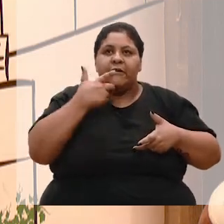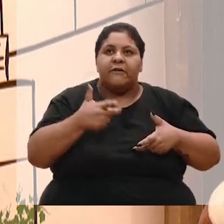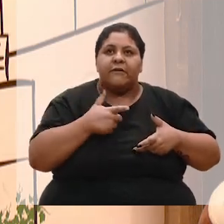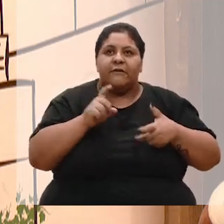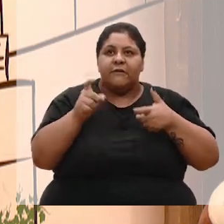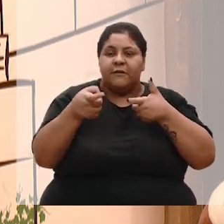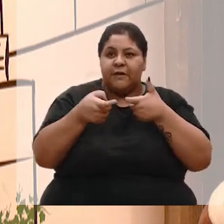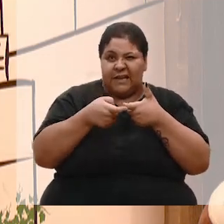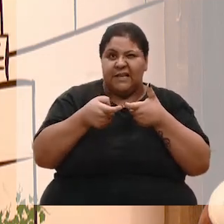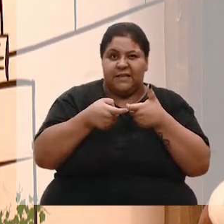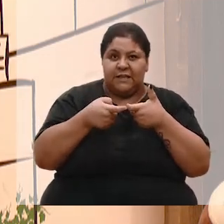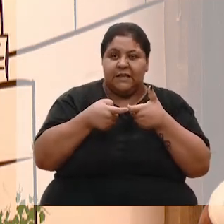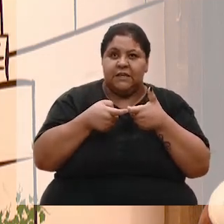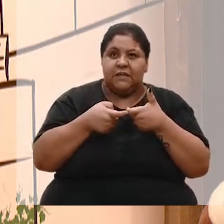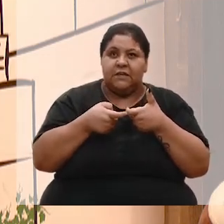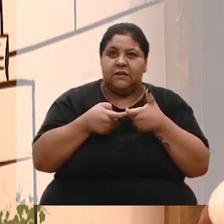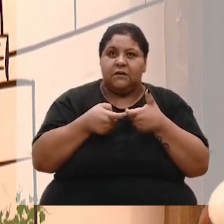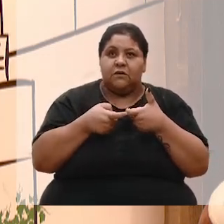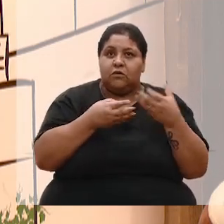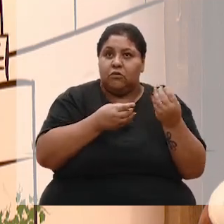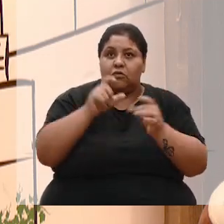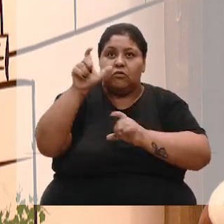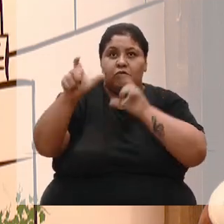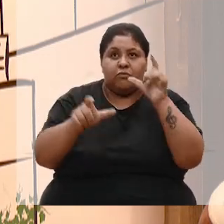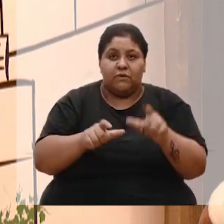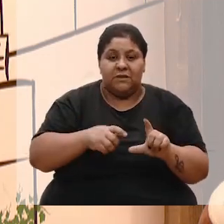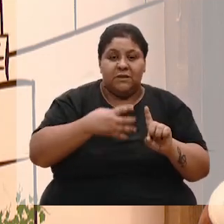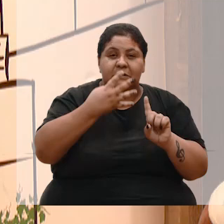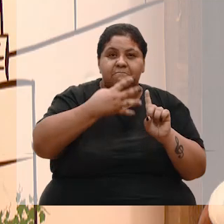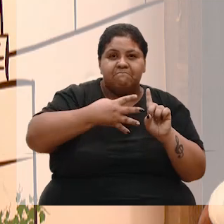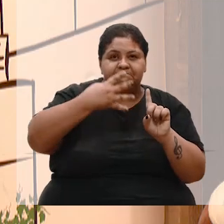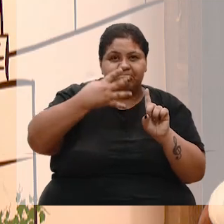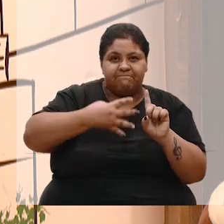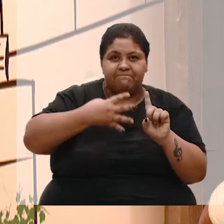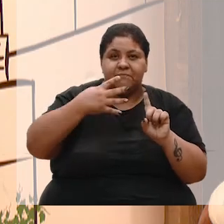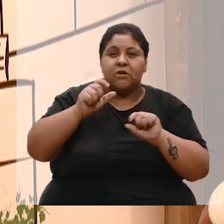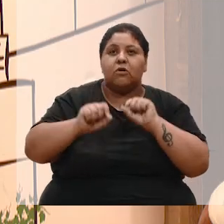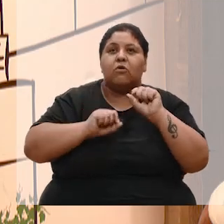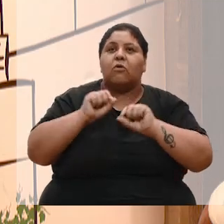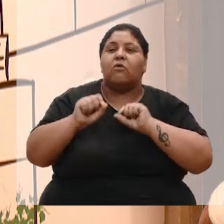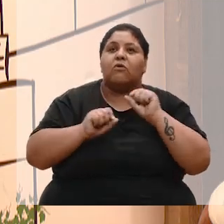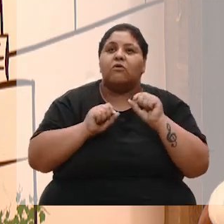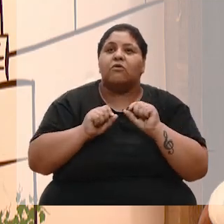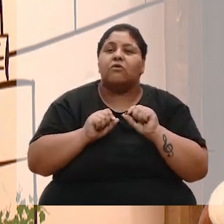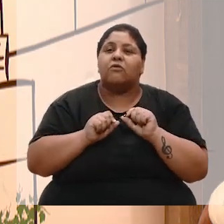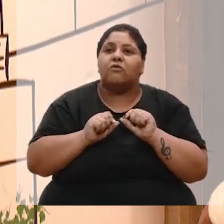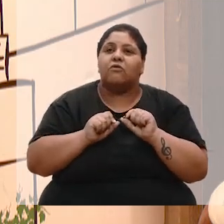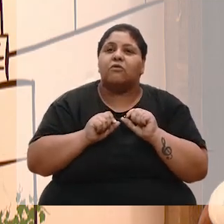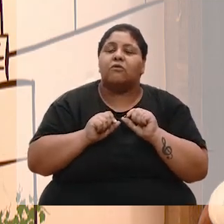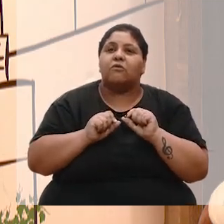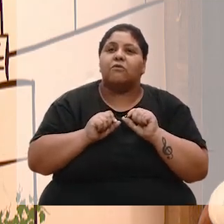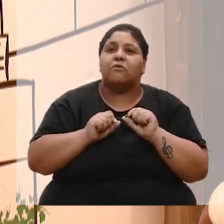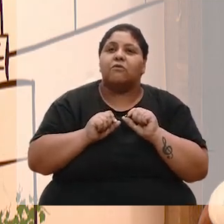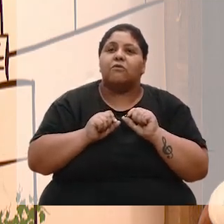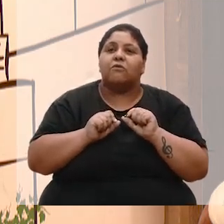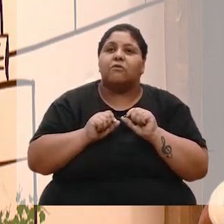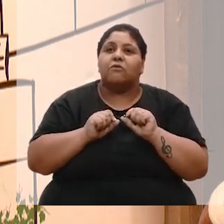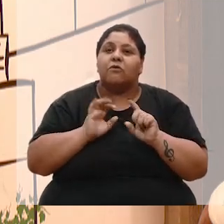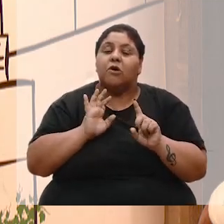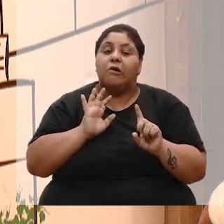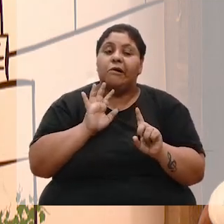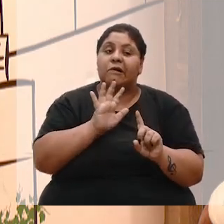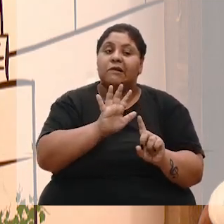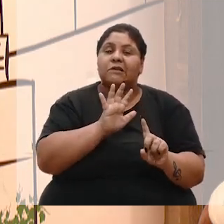clínicas estarem com bastante pessoas LGBTs e o que isso causa